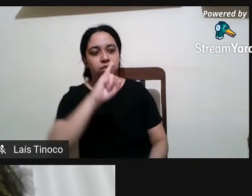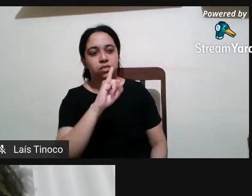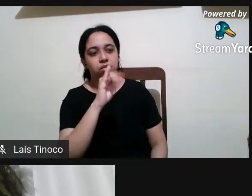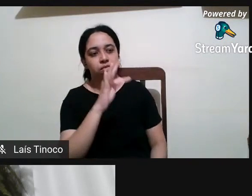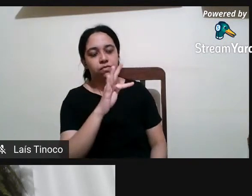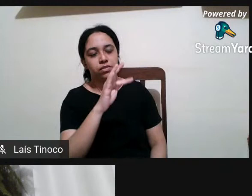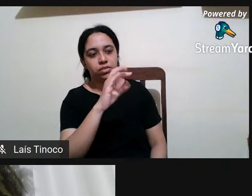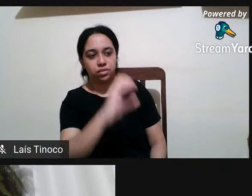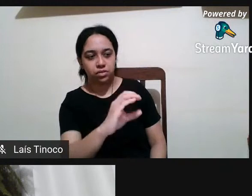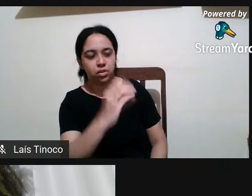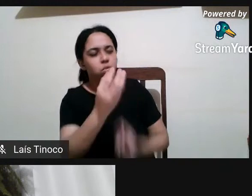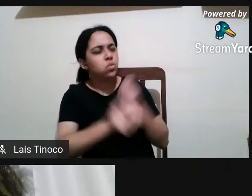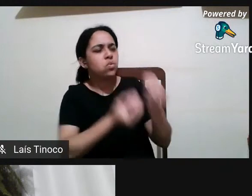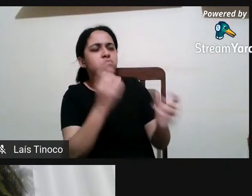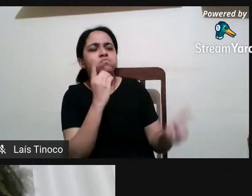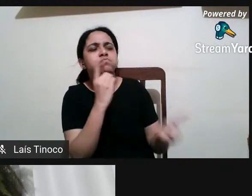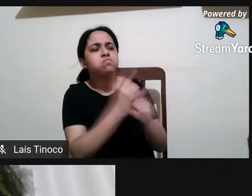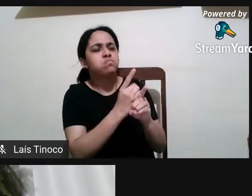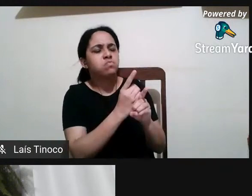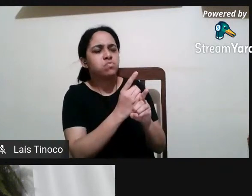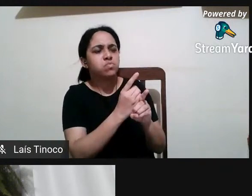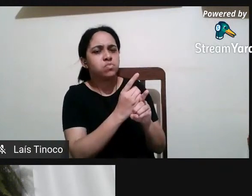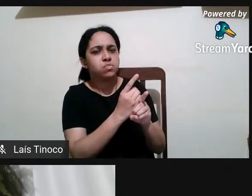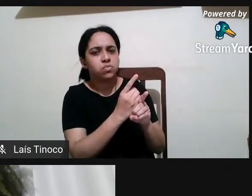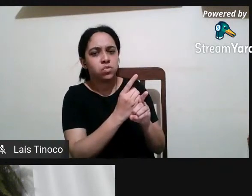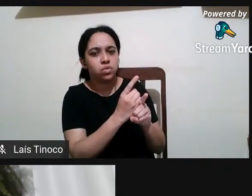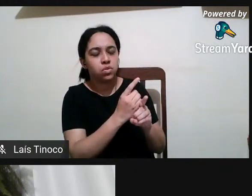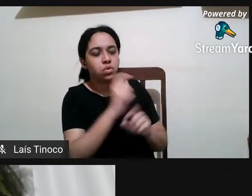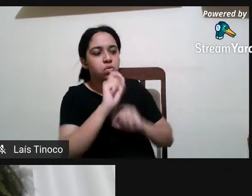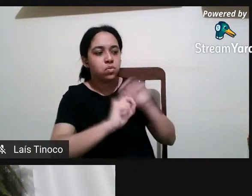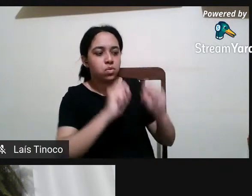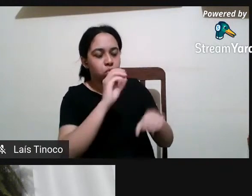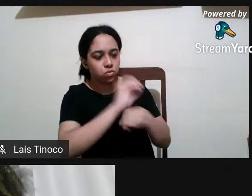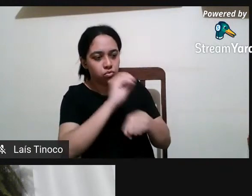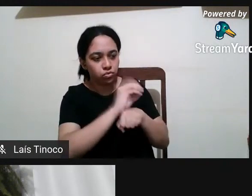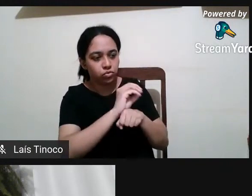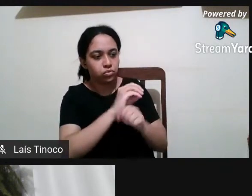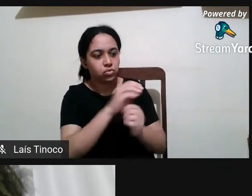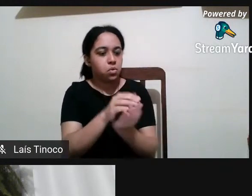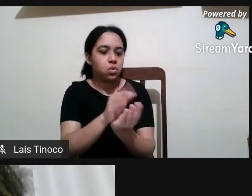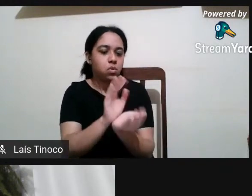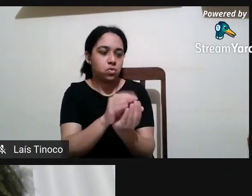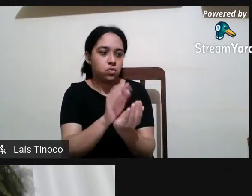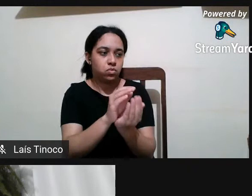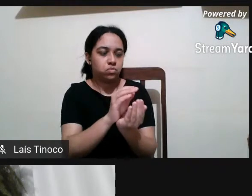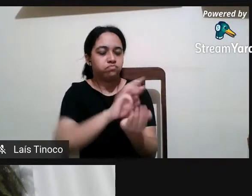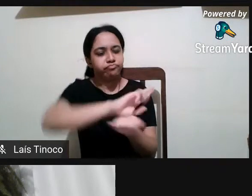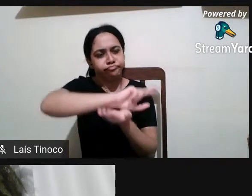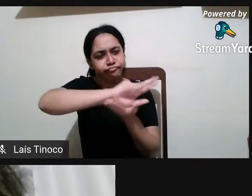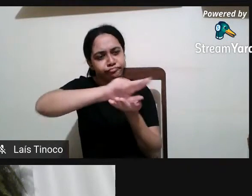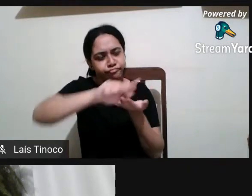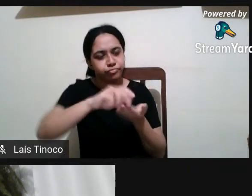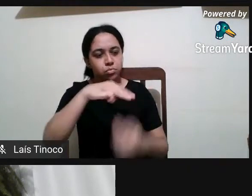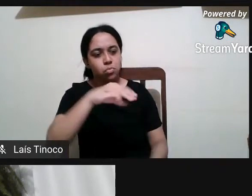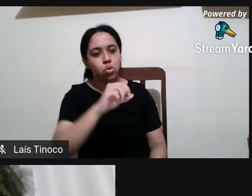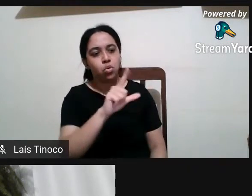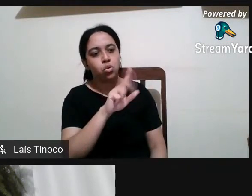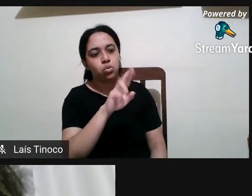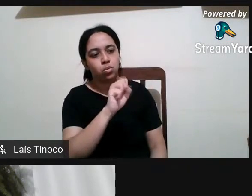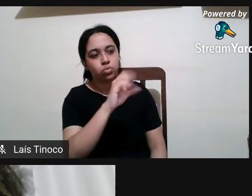como identificar que em um cultivo de animais filtradores, no caso os moluscos, há um excesso de microplástico?